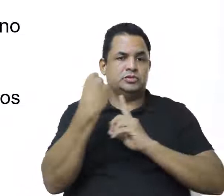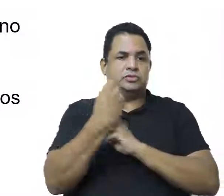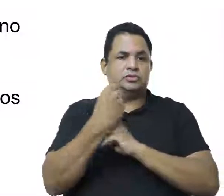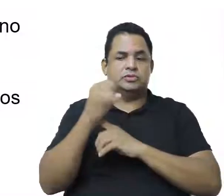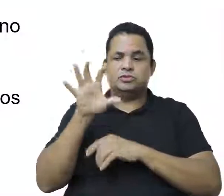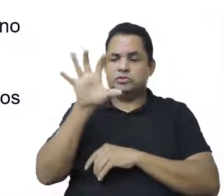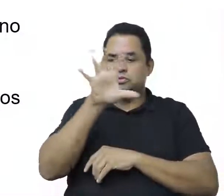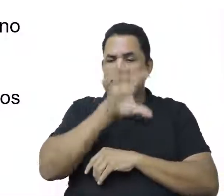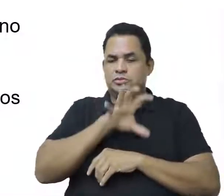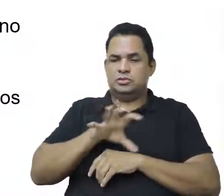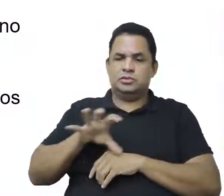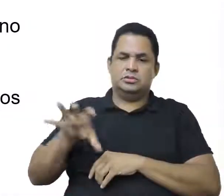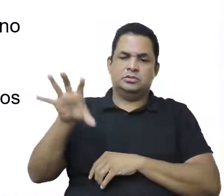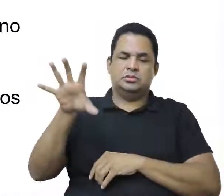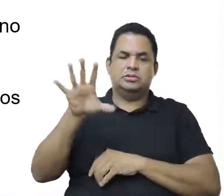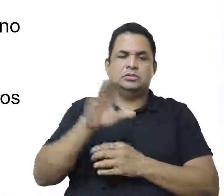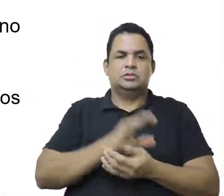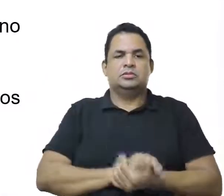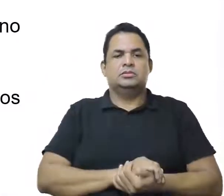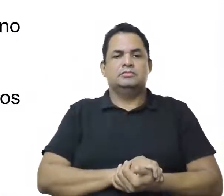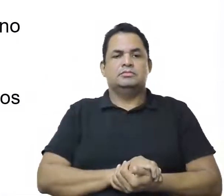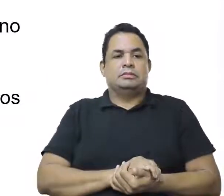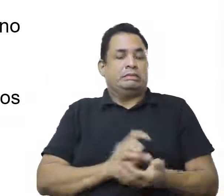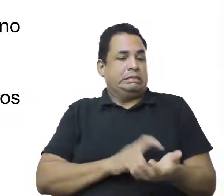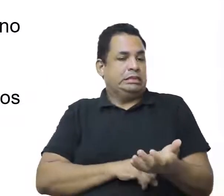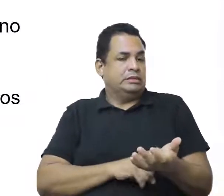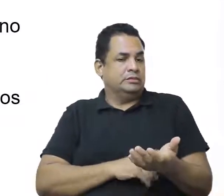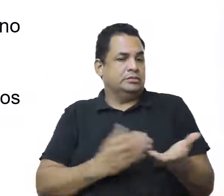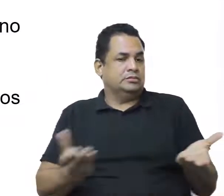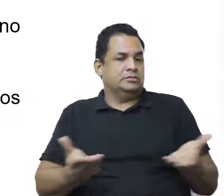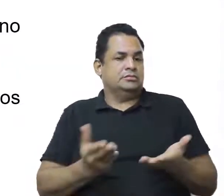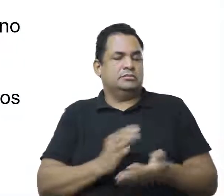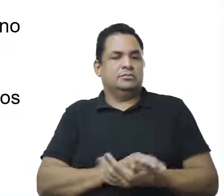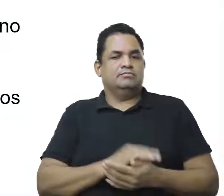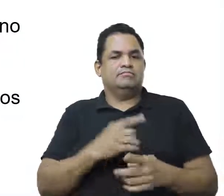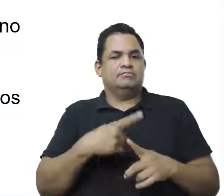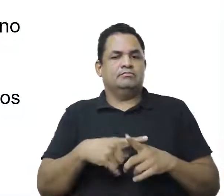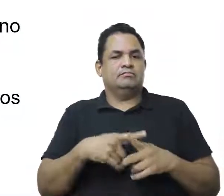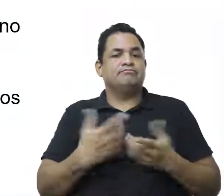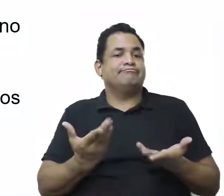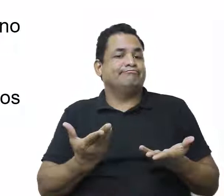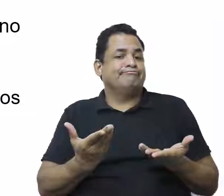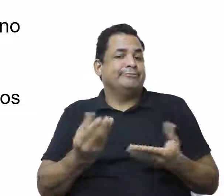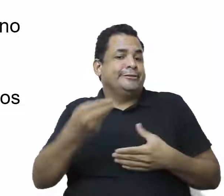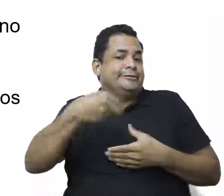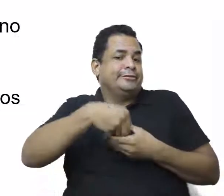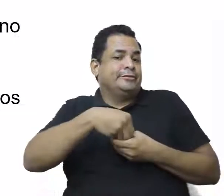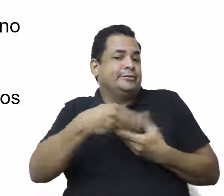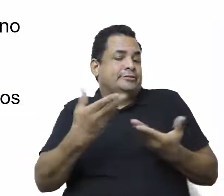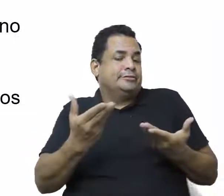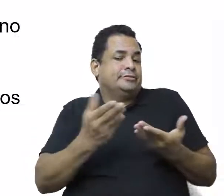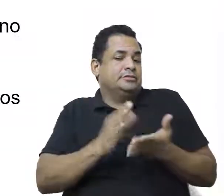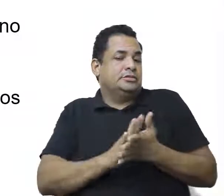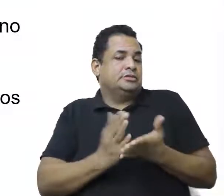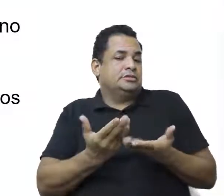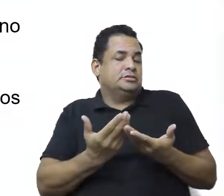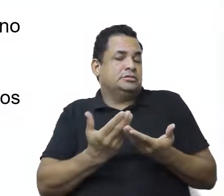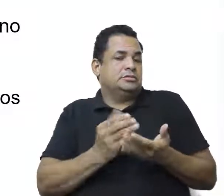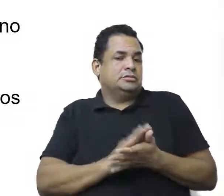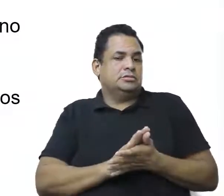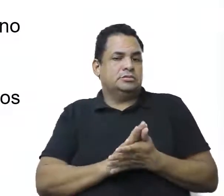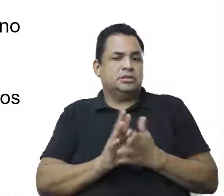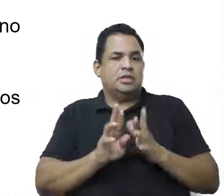diferentes regiões. Eita, fiquei nervosa agora, né? Porque tem tudo a ver. Essa diferença